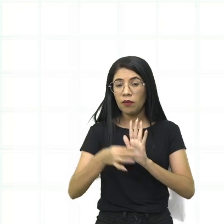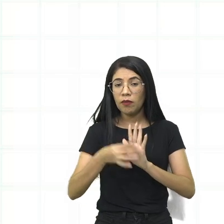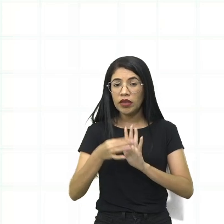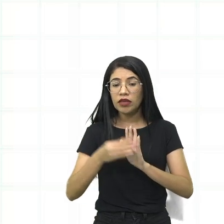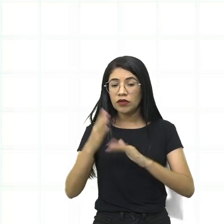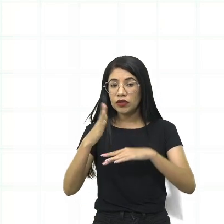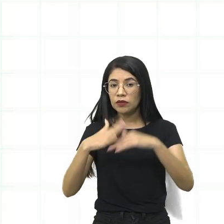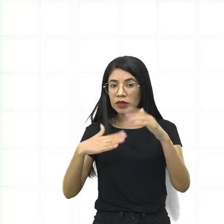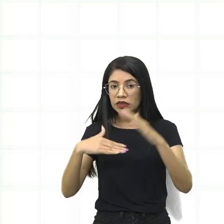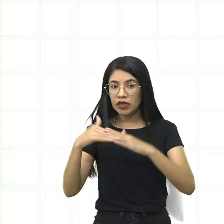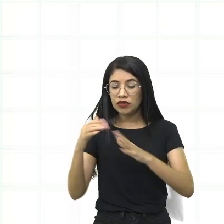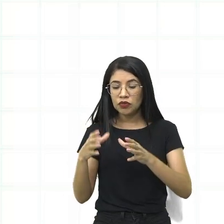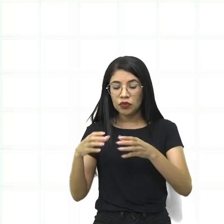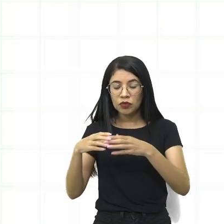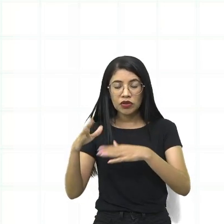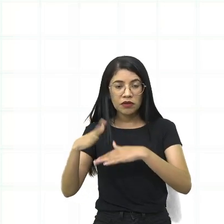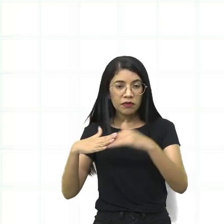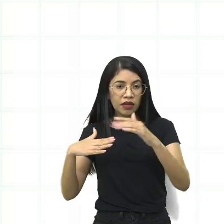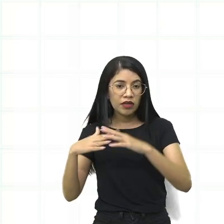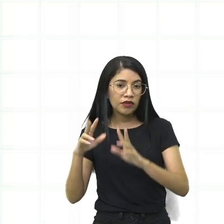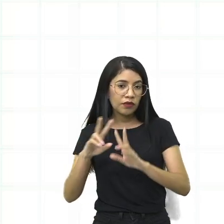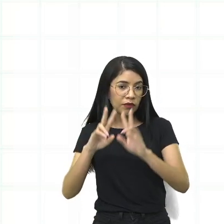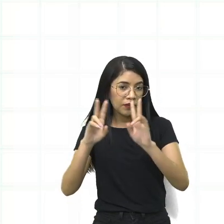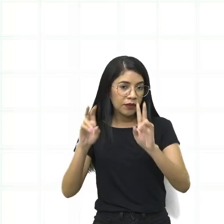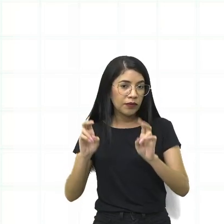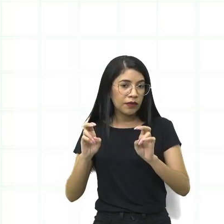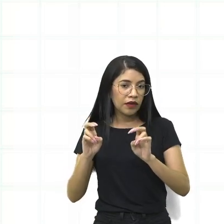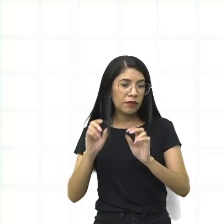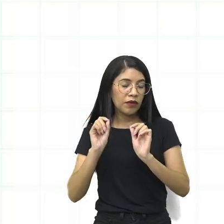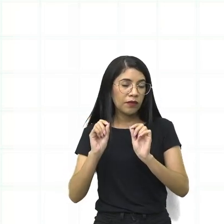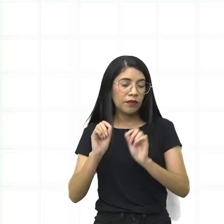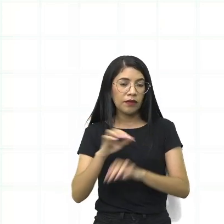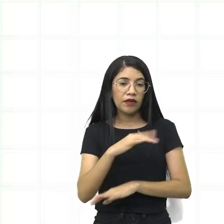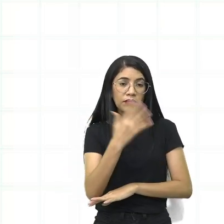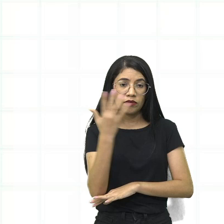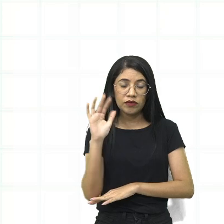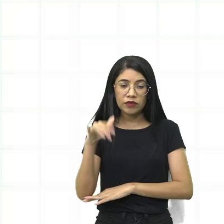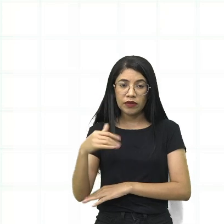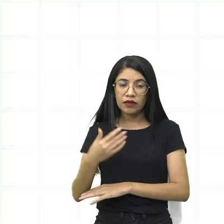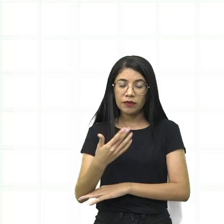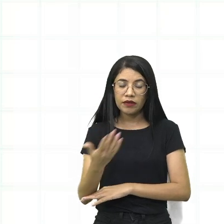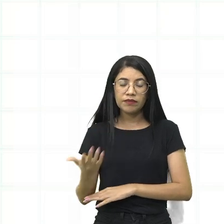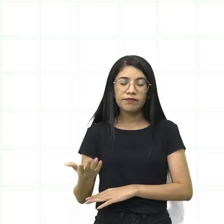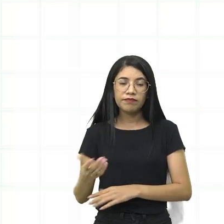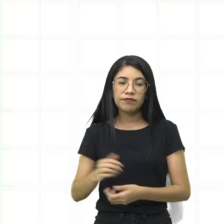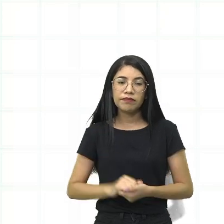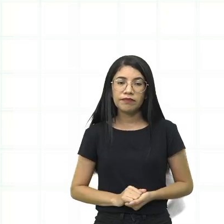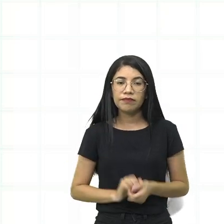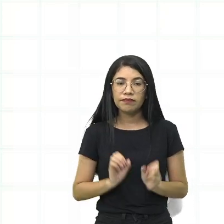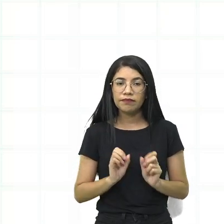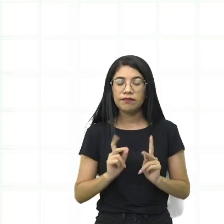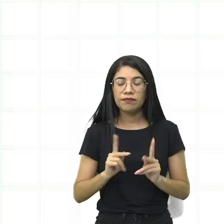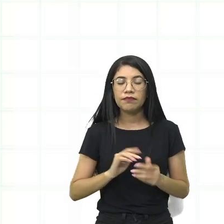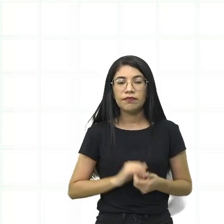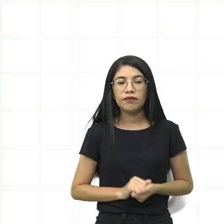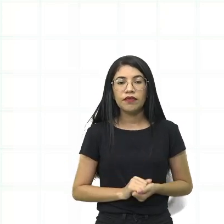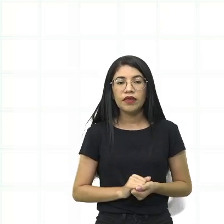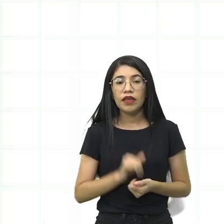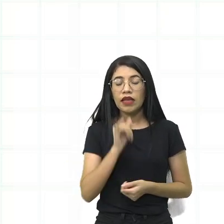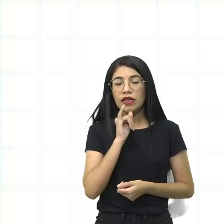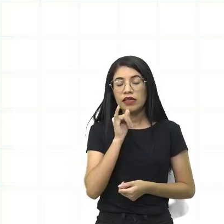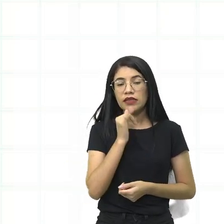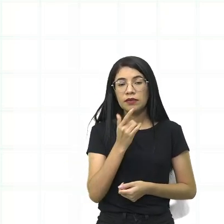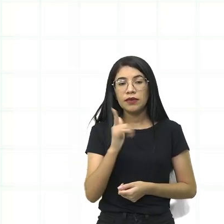dos especialistas ali sobre esse determinado fato. Ok? Entendido? Vamos ver mais um